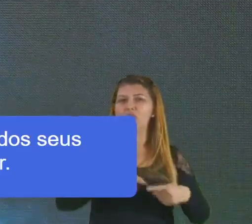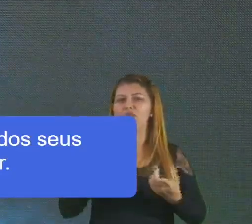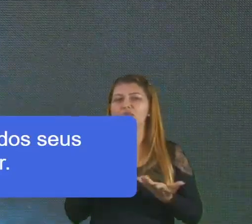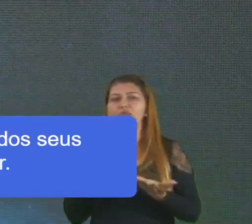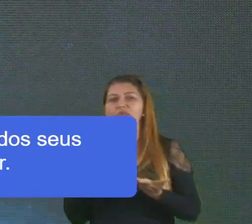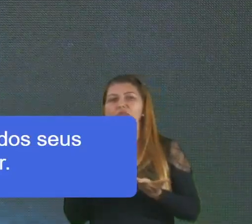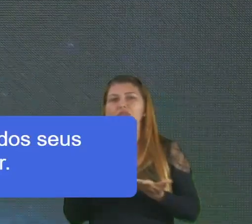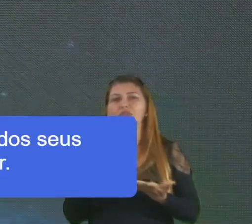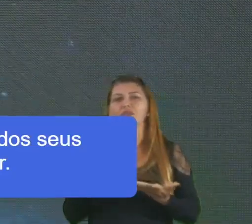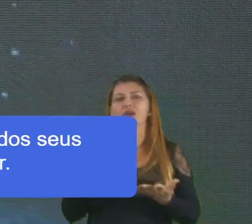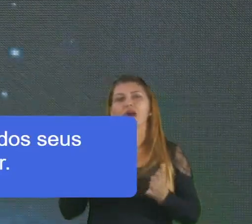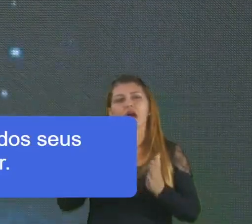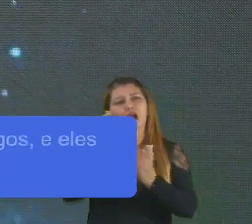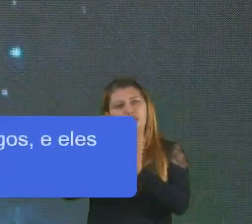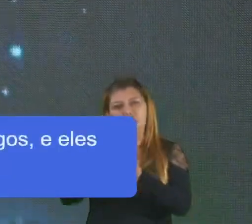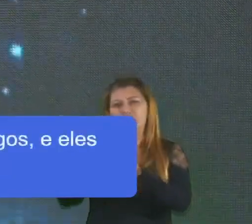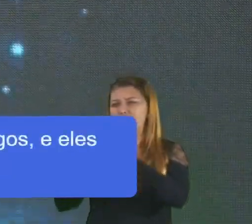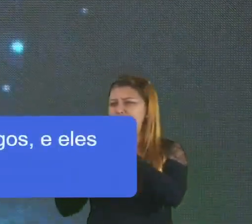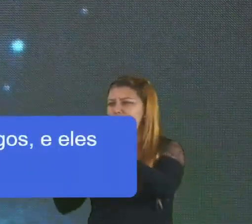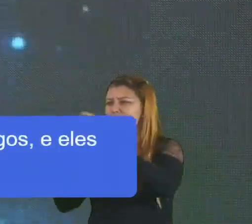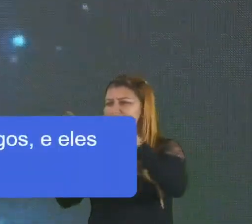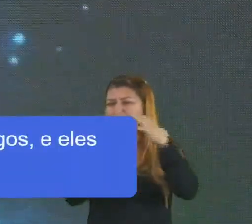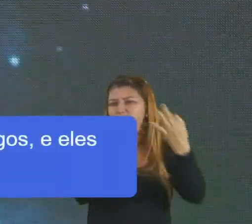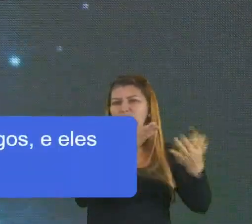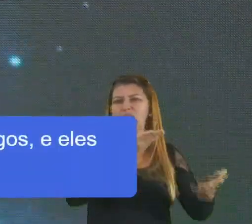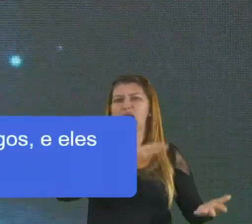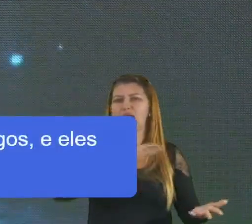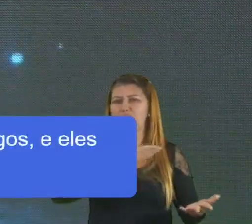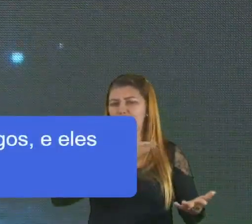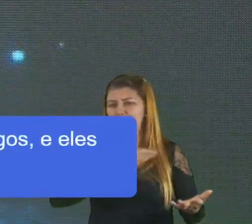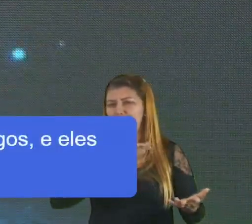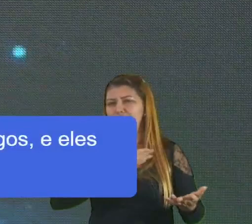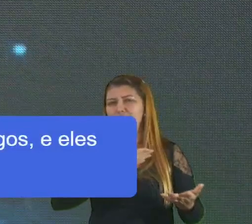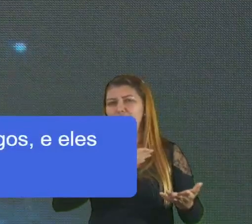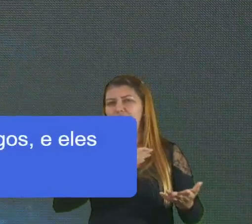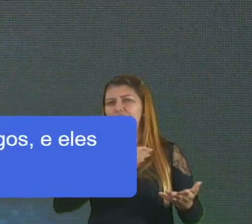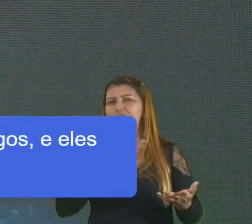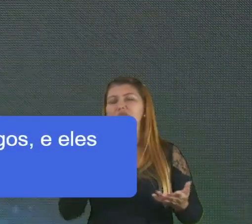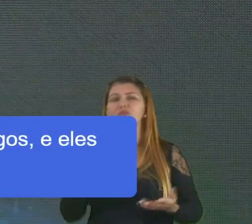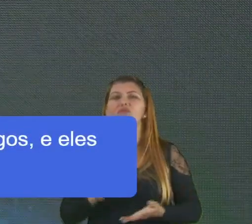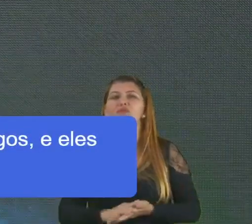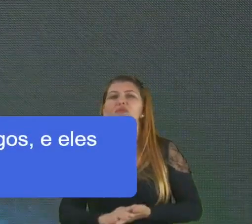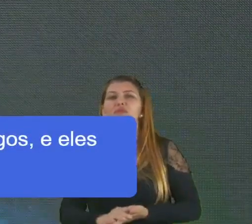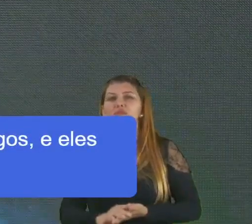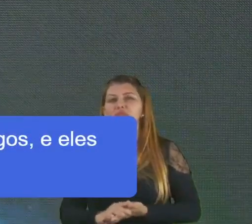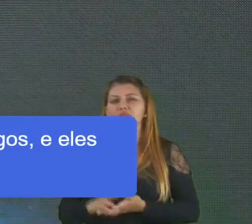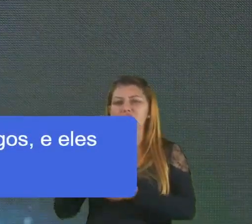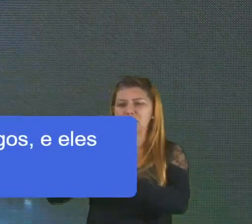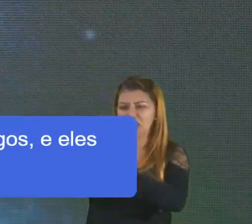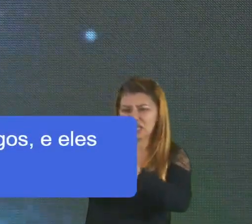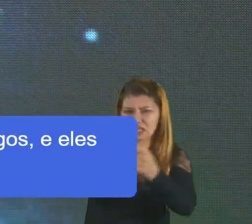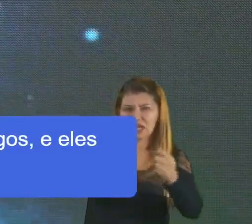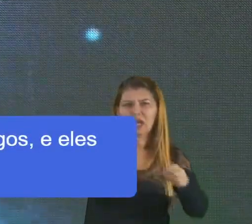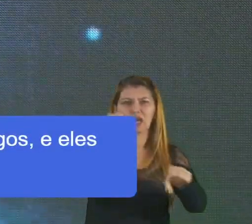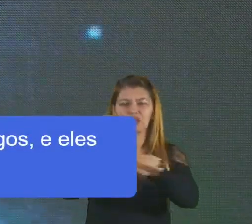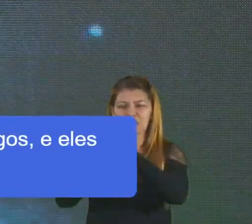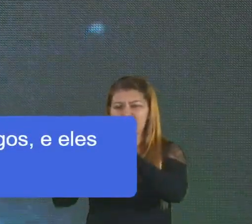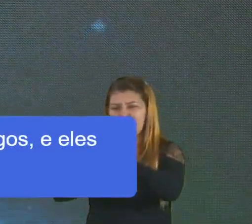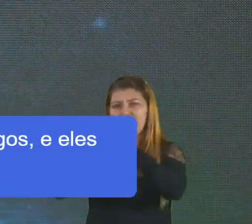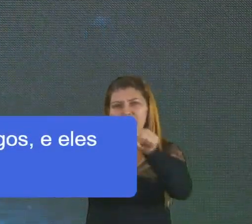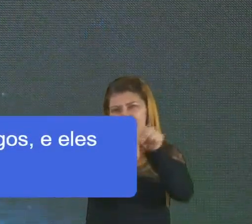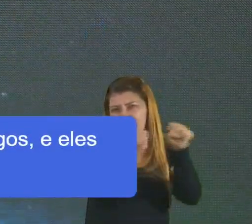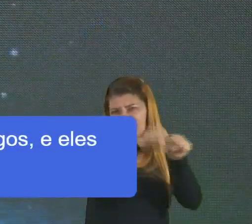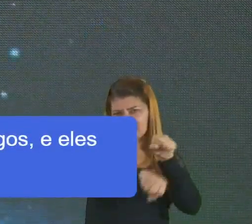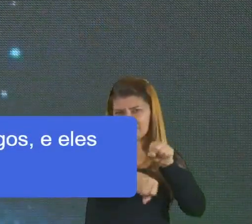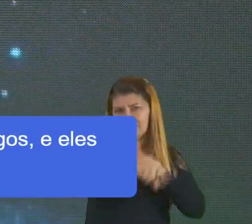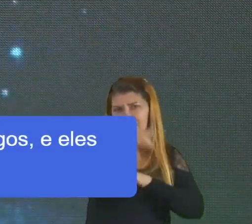pelos pais, irmãos e parentes e amigos sereis entregues, e matarão alguns de